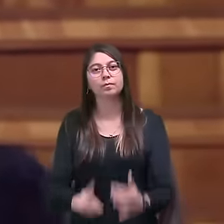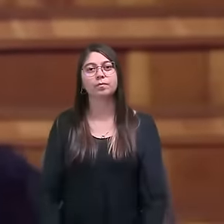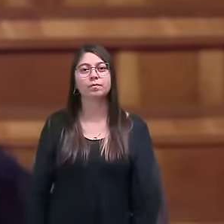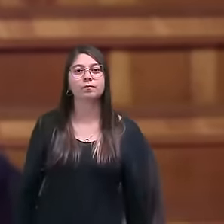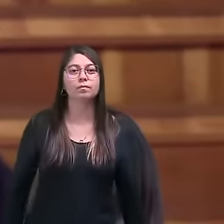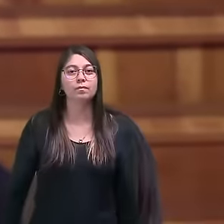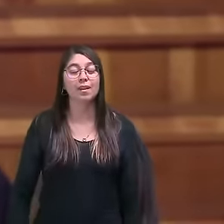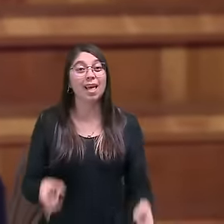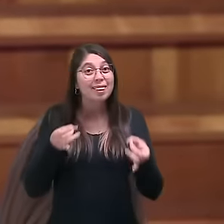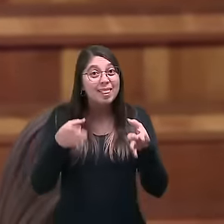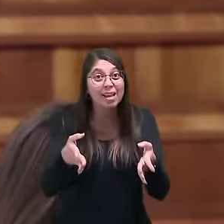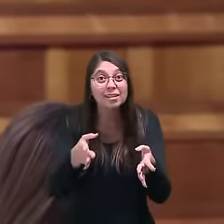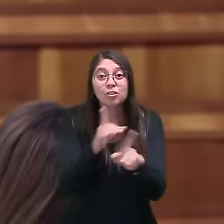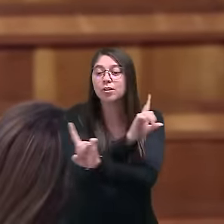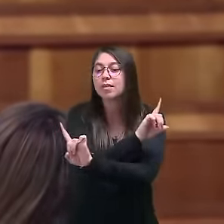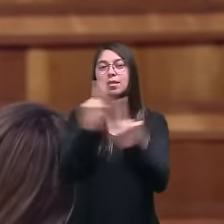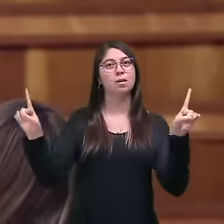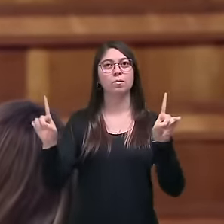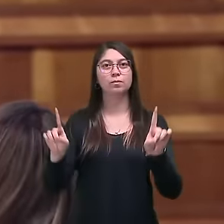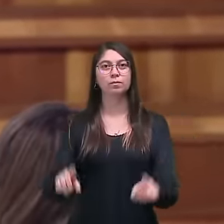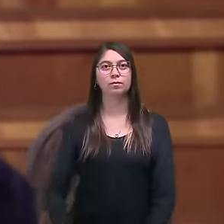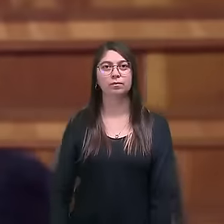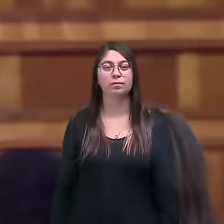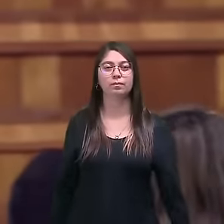No desista.